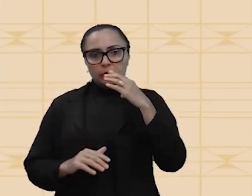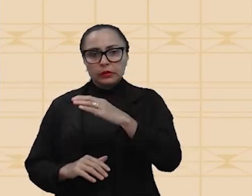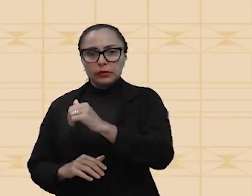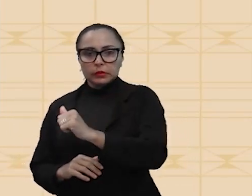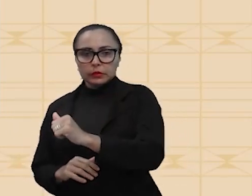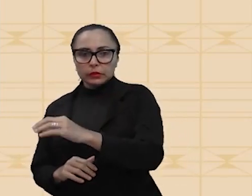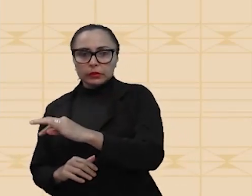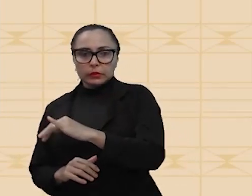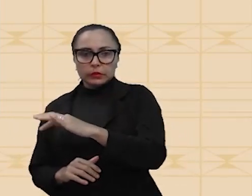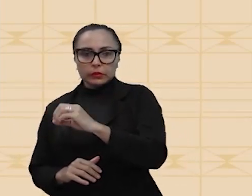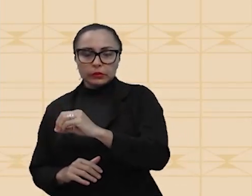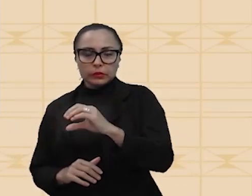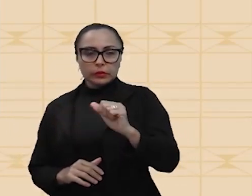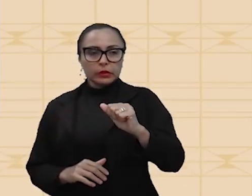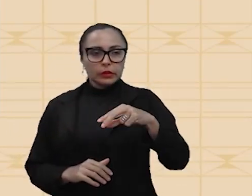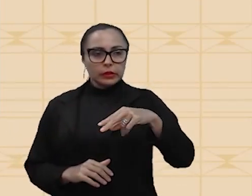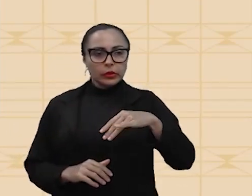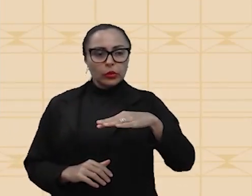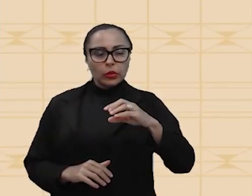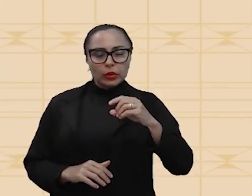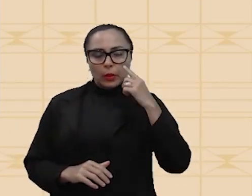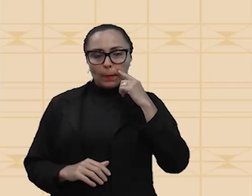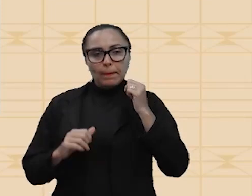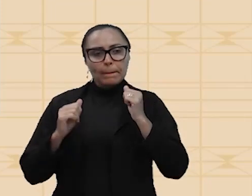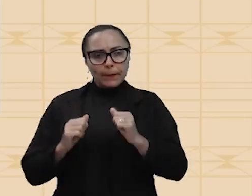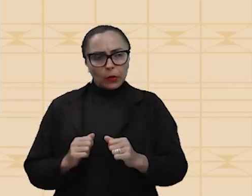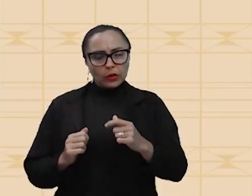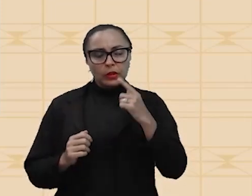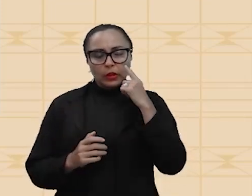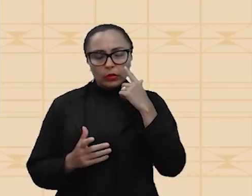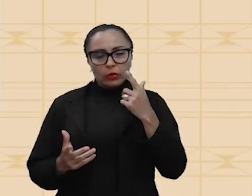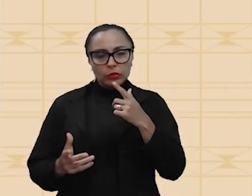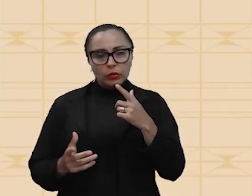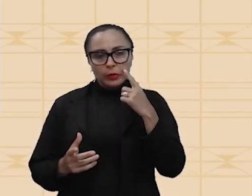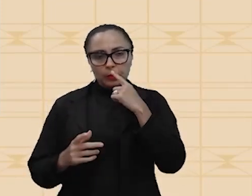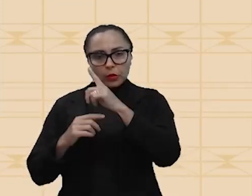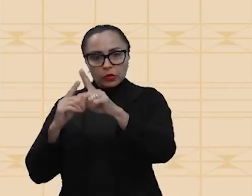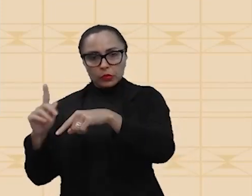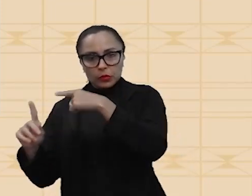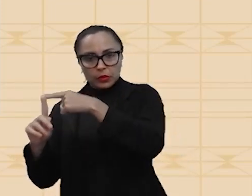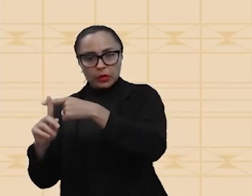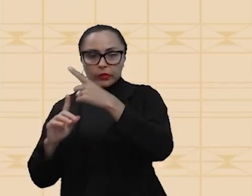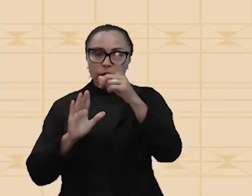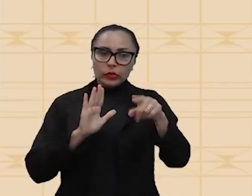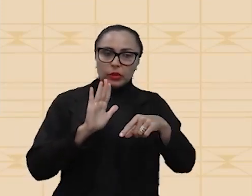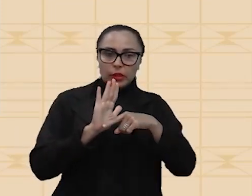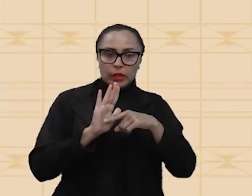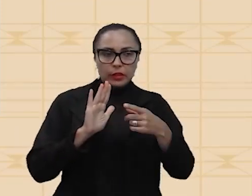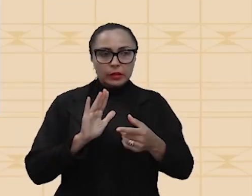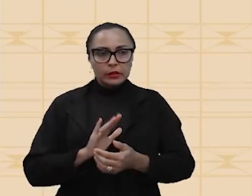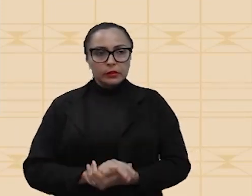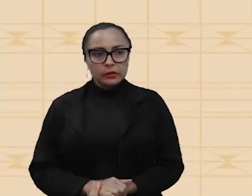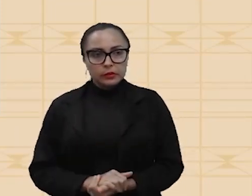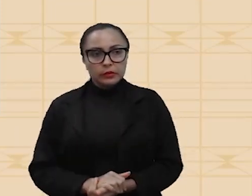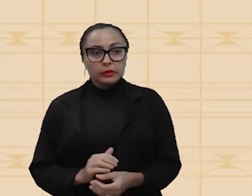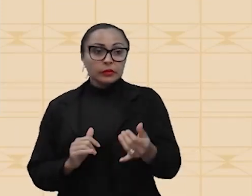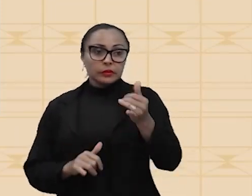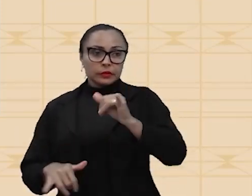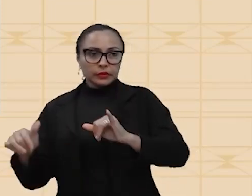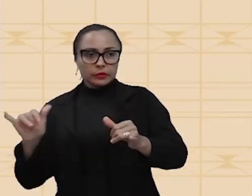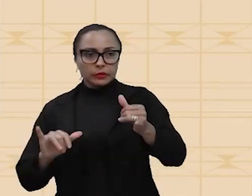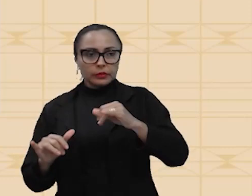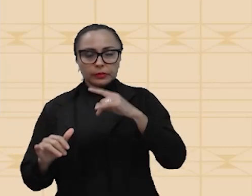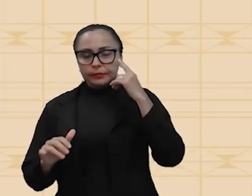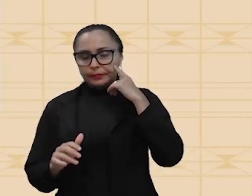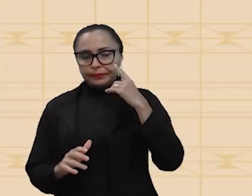Então, isso você pode muito bem chamar de polo positivo, polo negativo. Na química, geralmente é caracterizado pelo